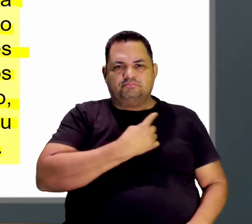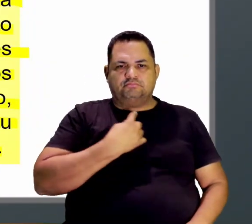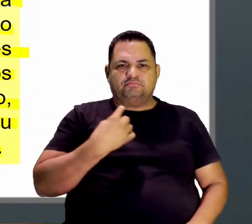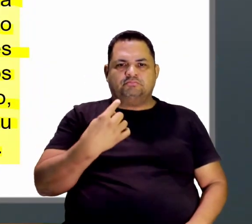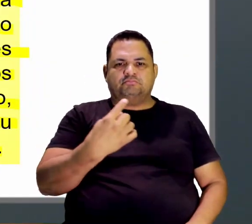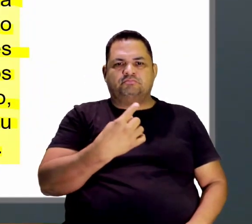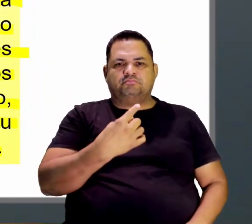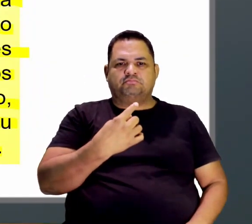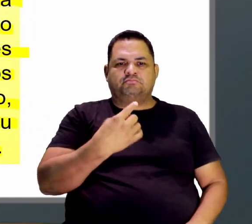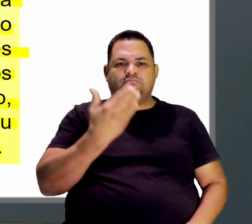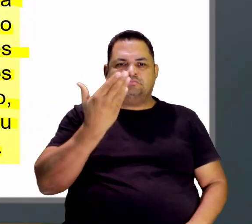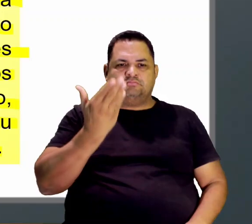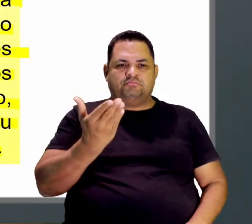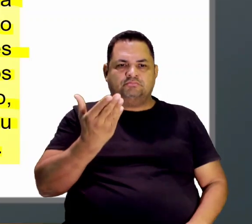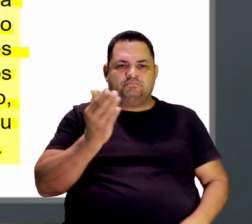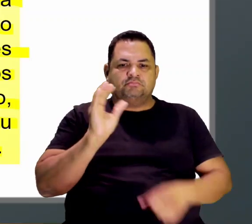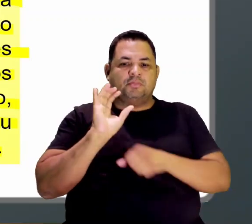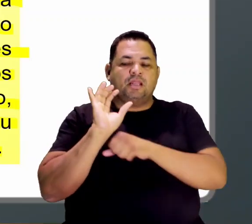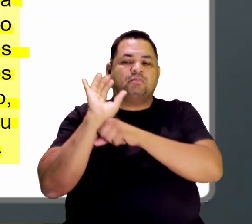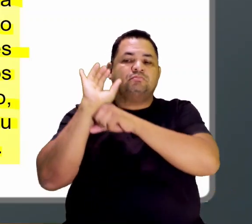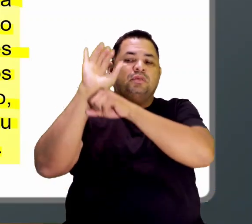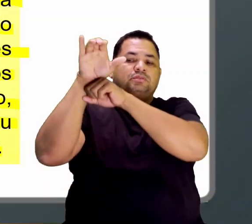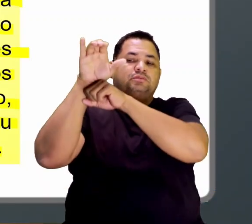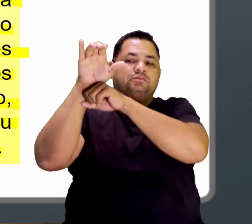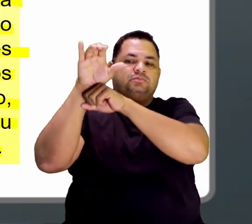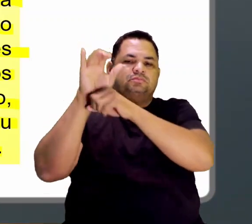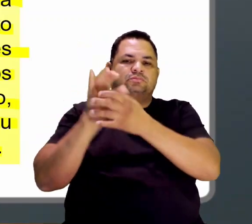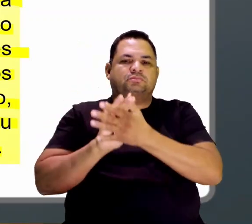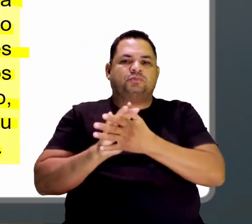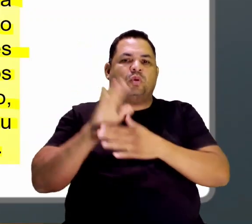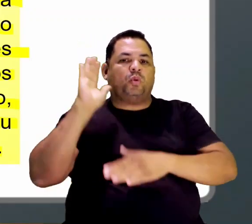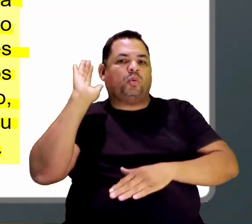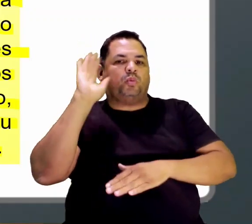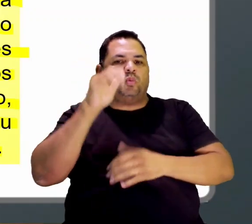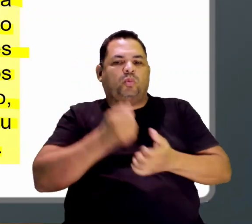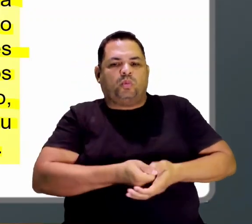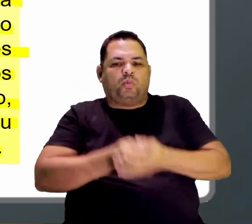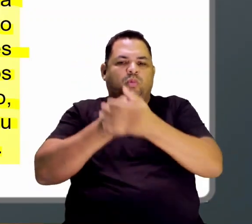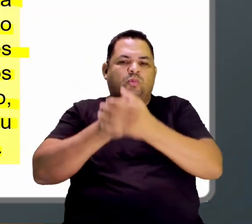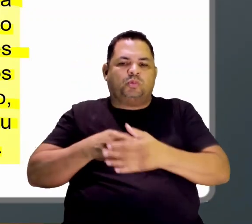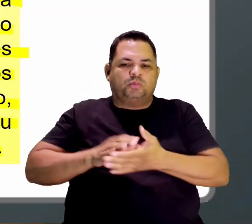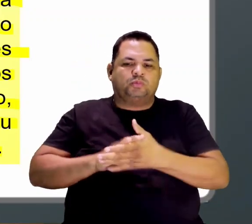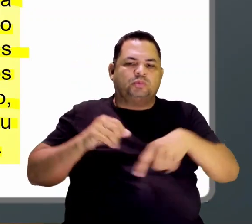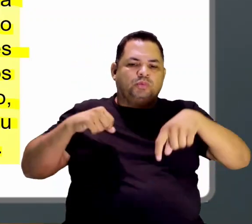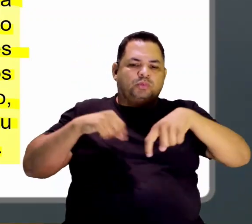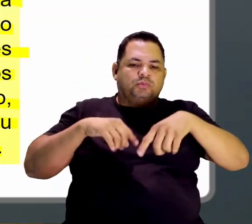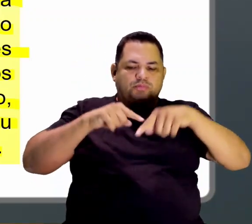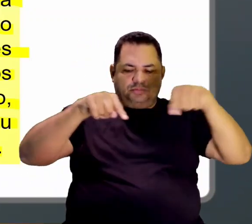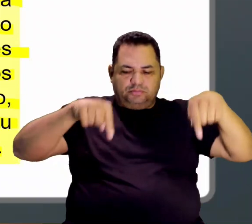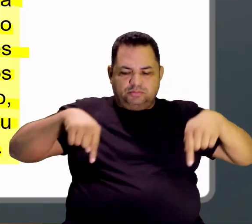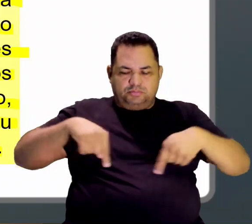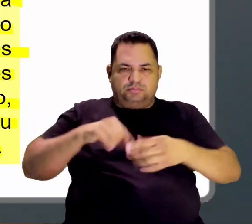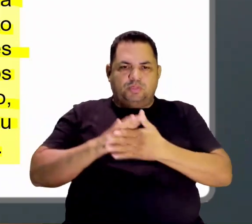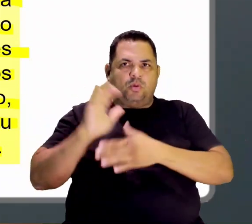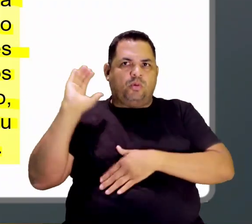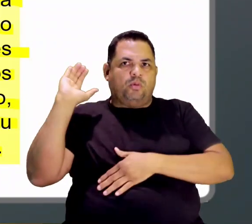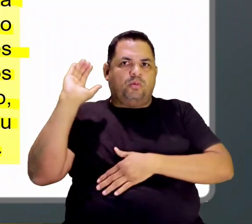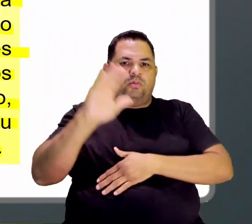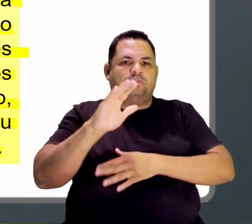desgaste físico seja maior. Então, bora imaginar aqui comigo. Vem aqui comigo, vem aqui comigo. Muito